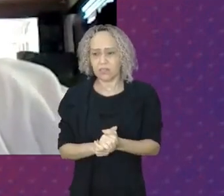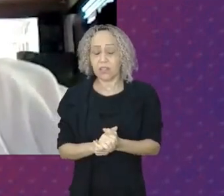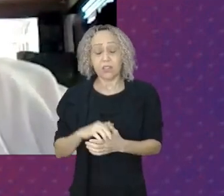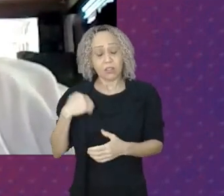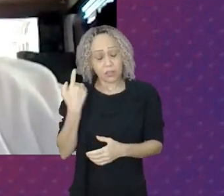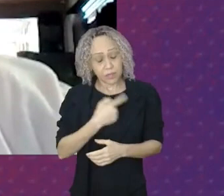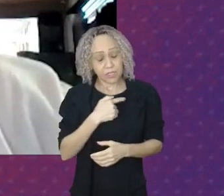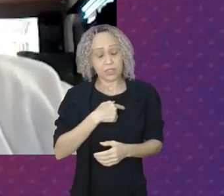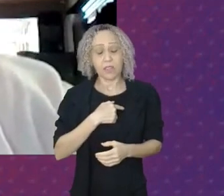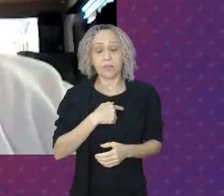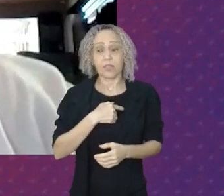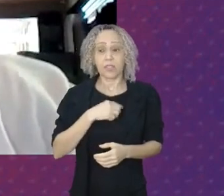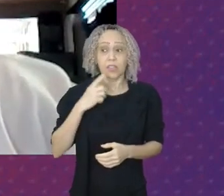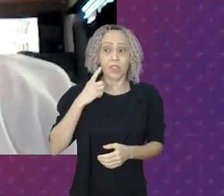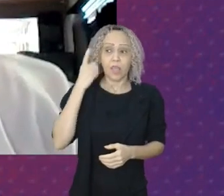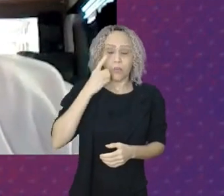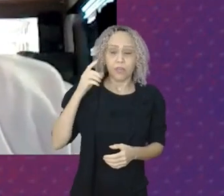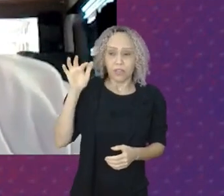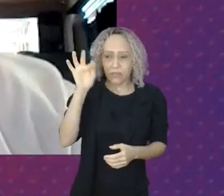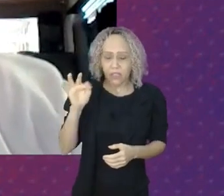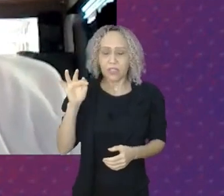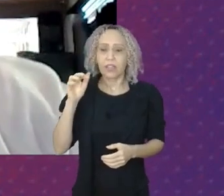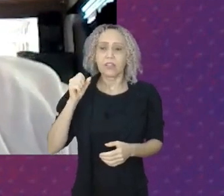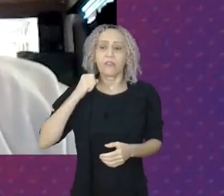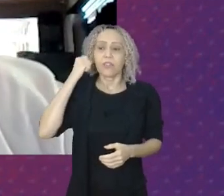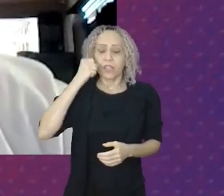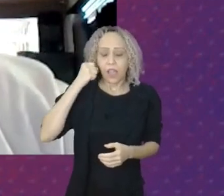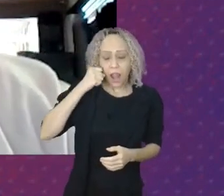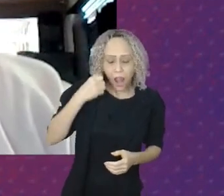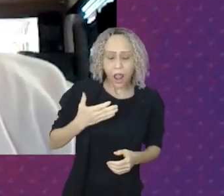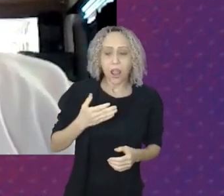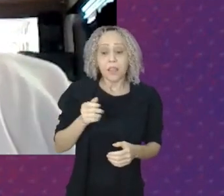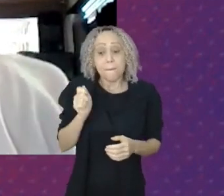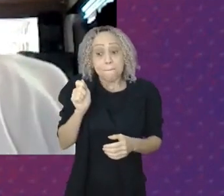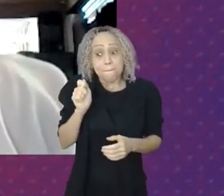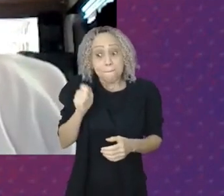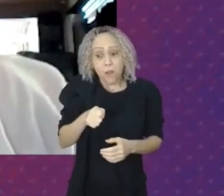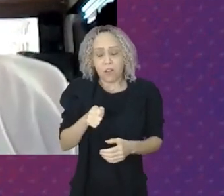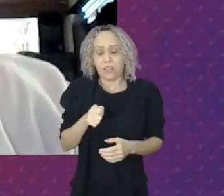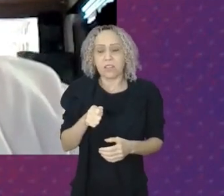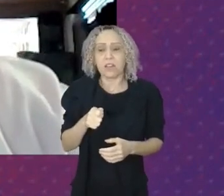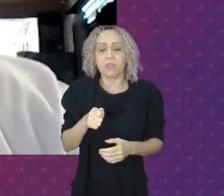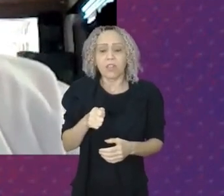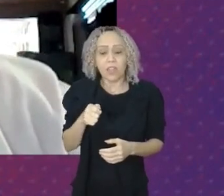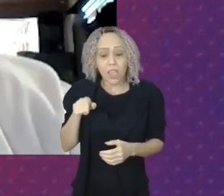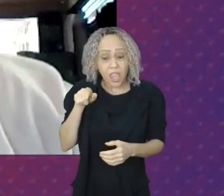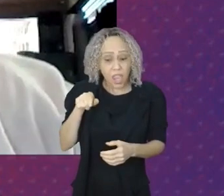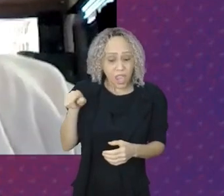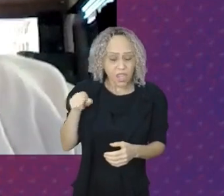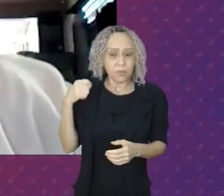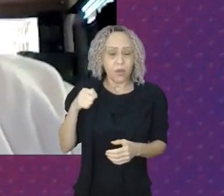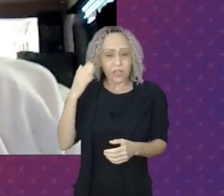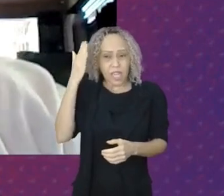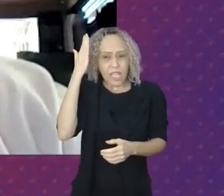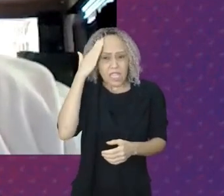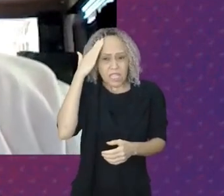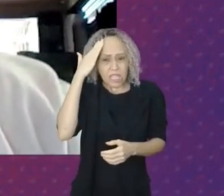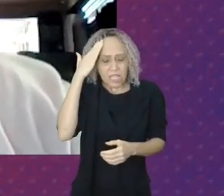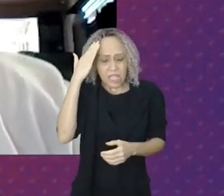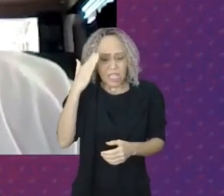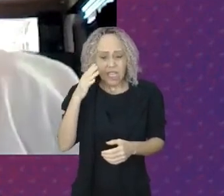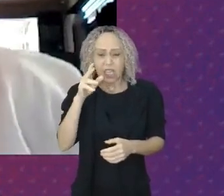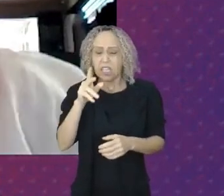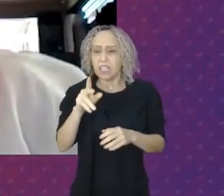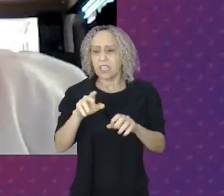federais, dos nossos senadores e senadoras, para que eles entendam que essa população,